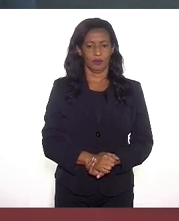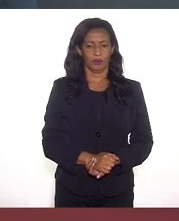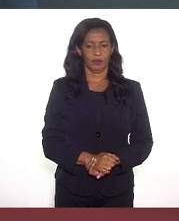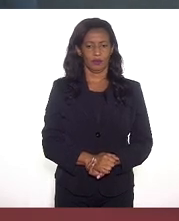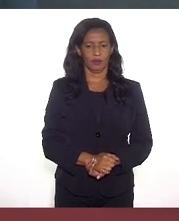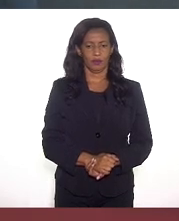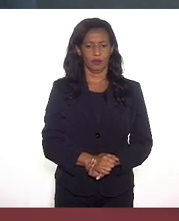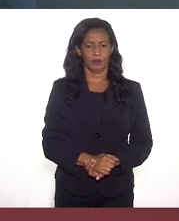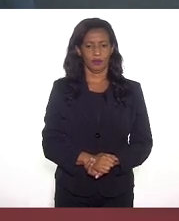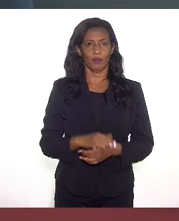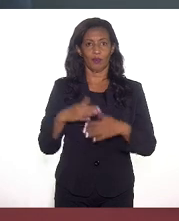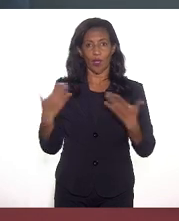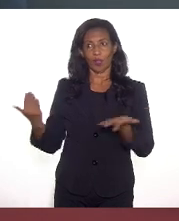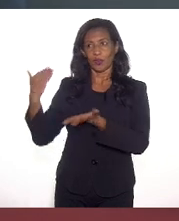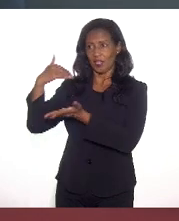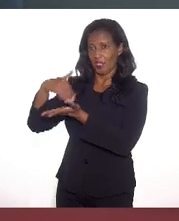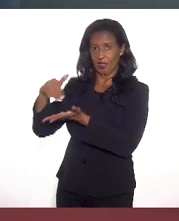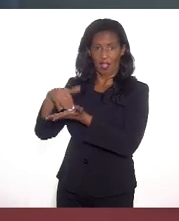Os secretários e deputados.